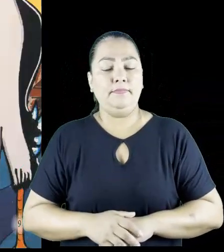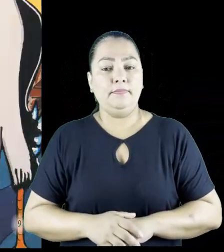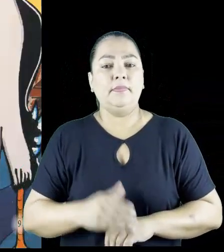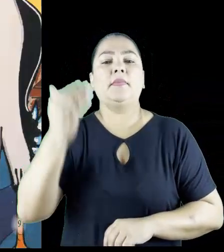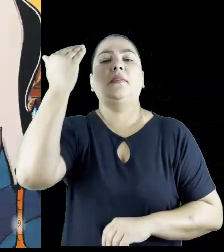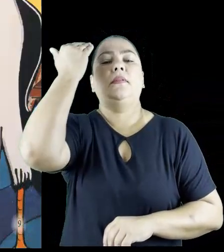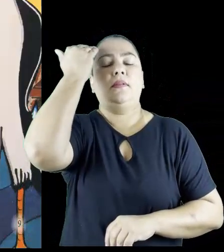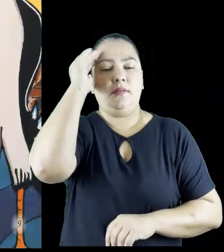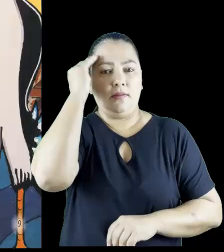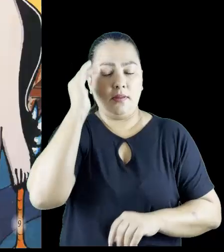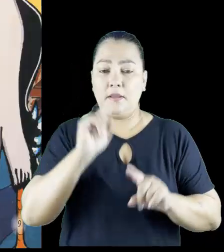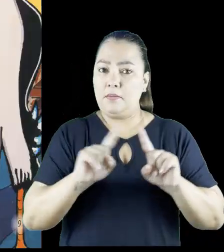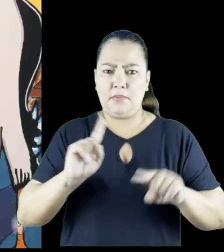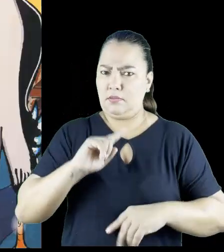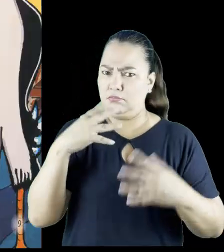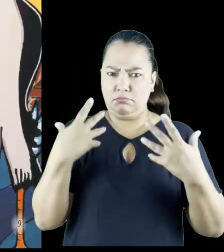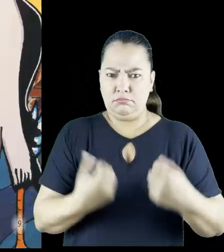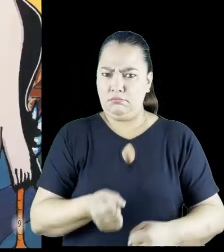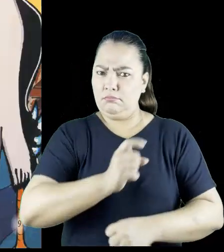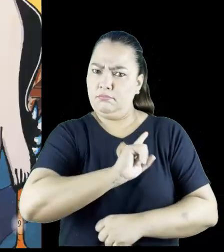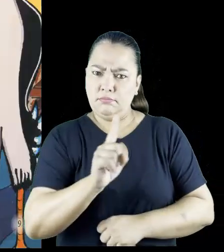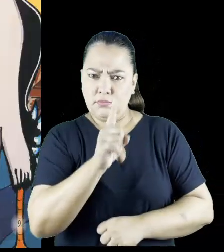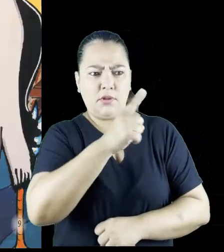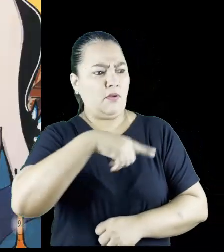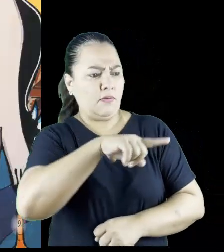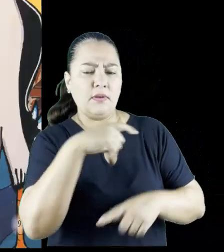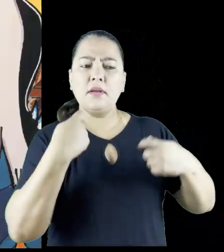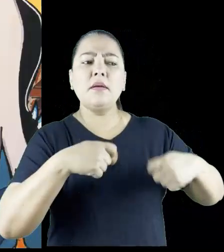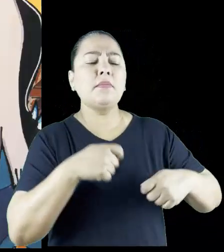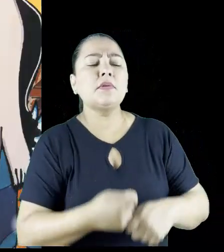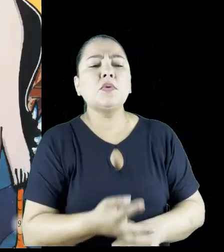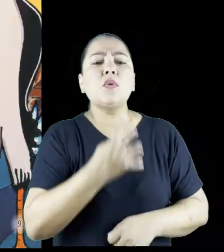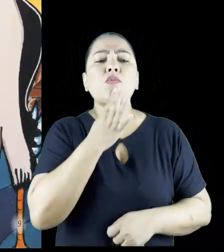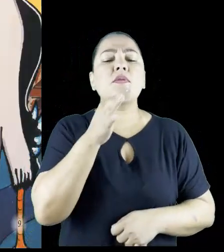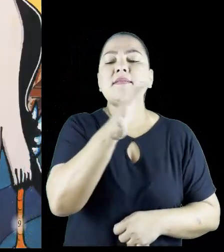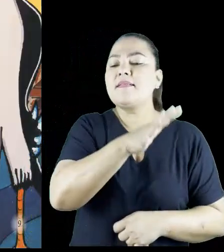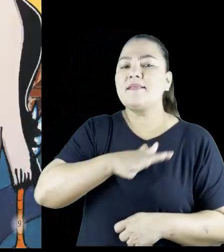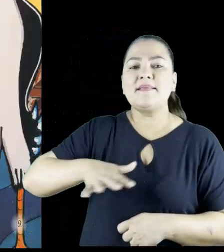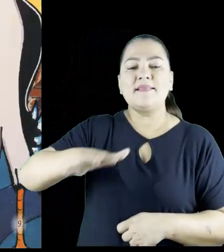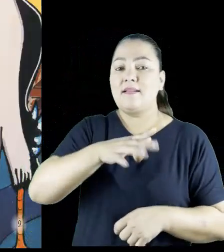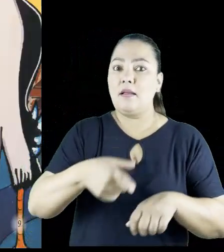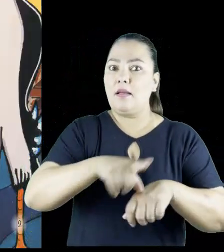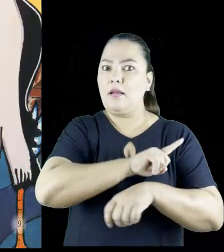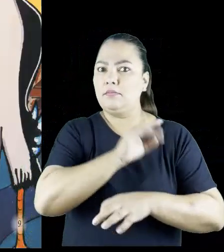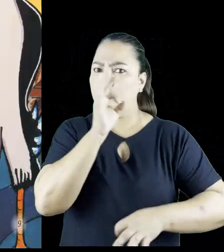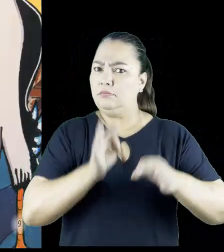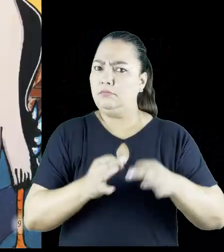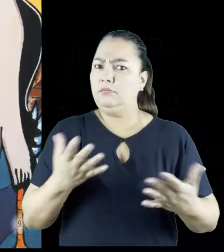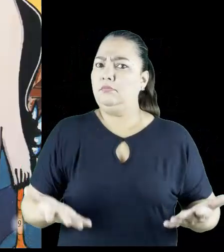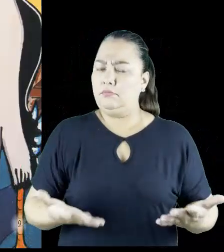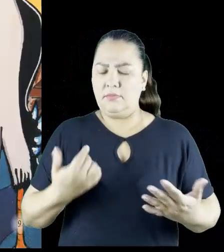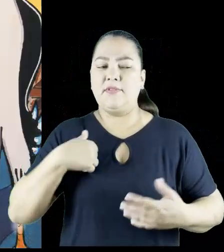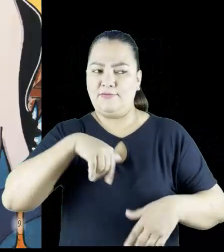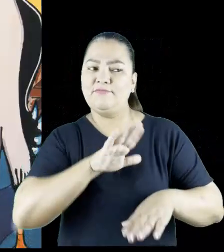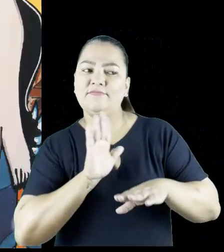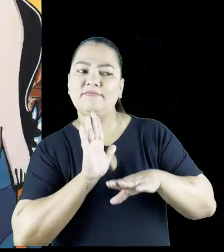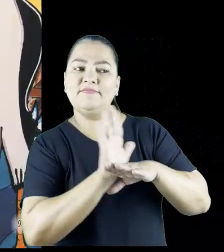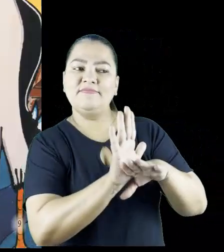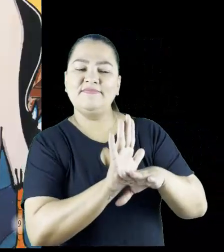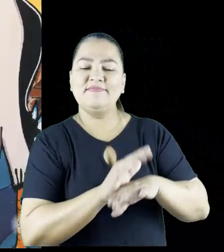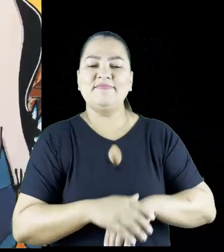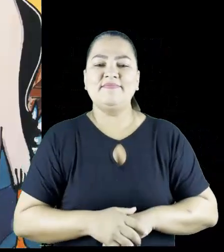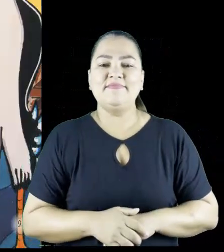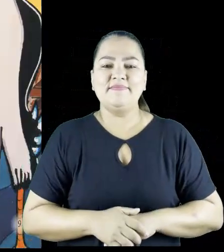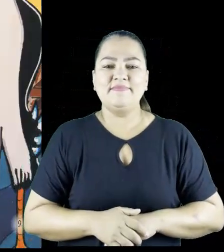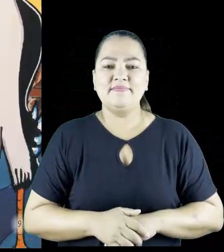aqui. Entendo, mas não aceito não. Vocês precisam conhecer este lugar antes de julgá-lo e eu